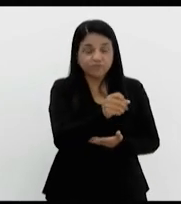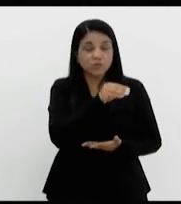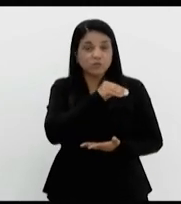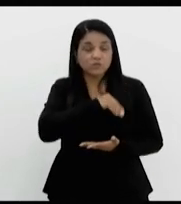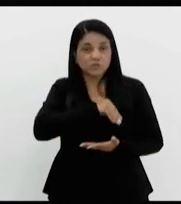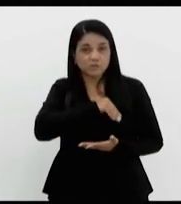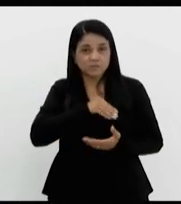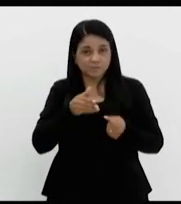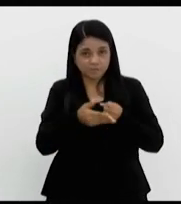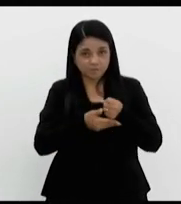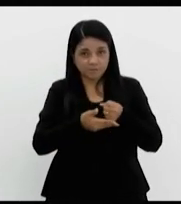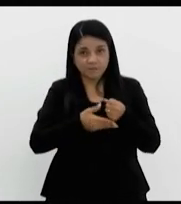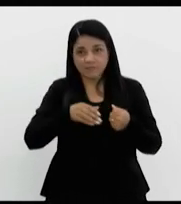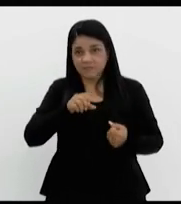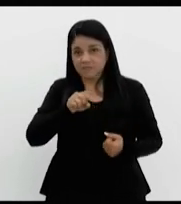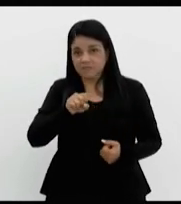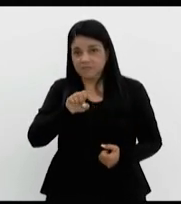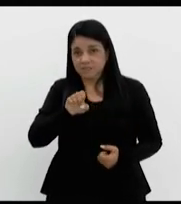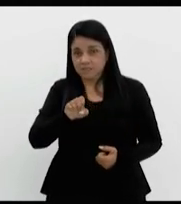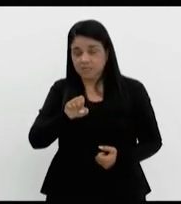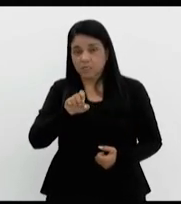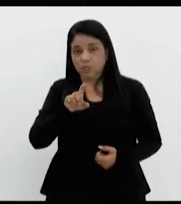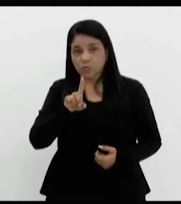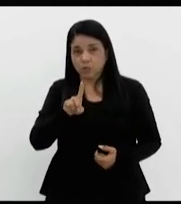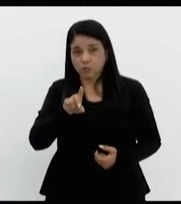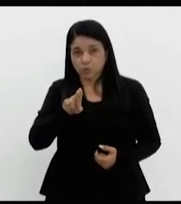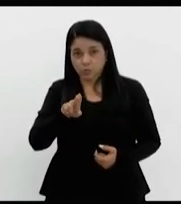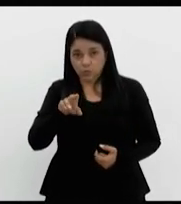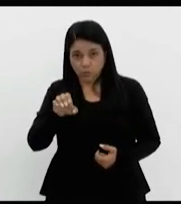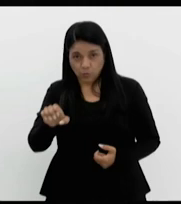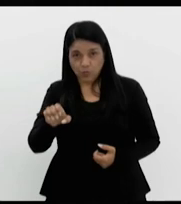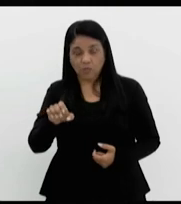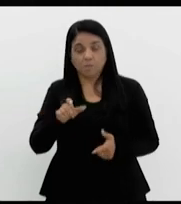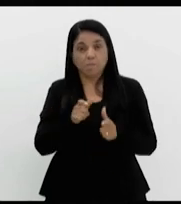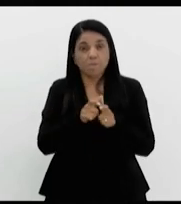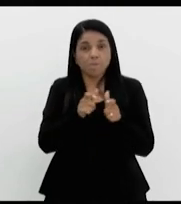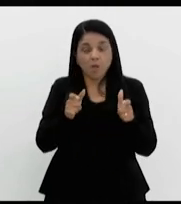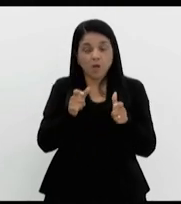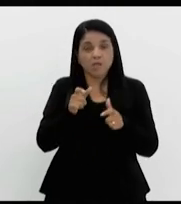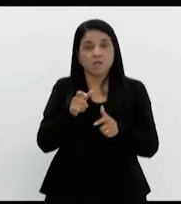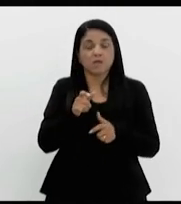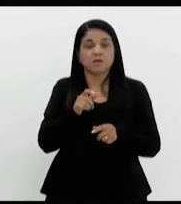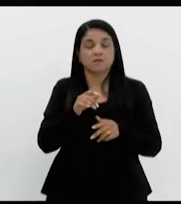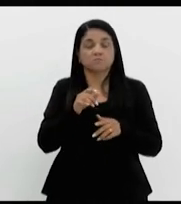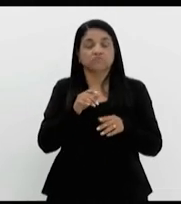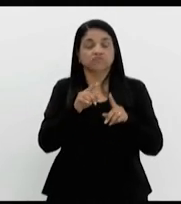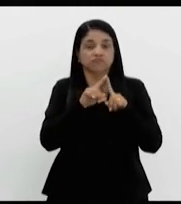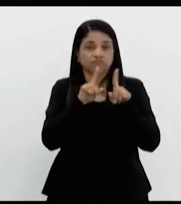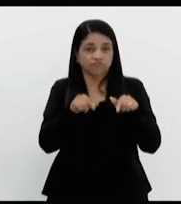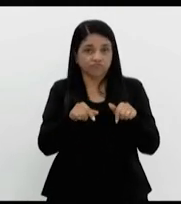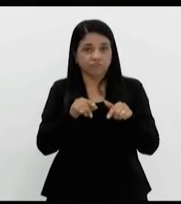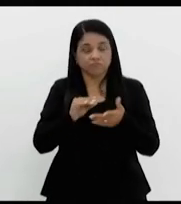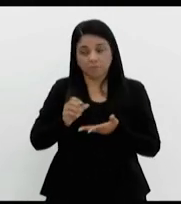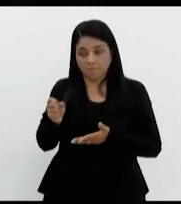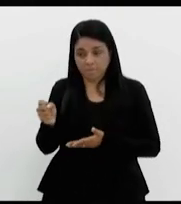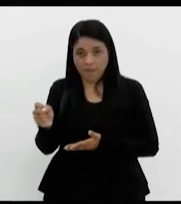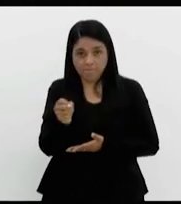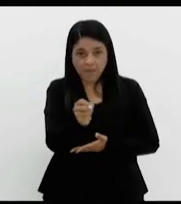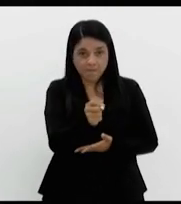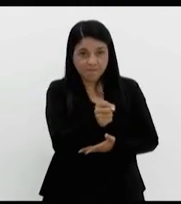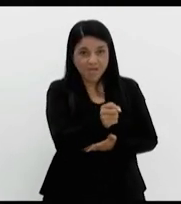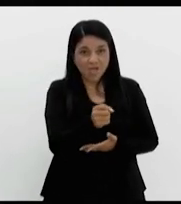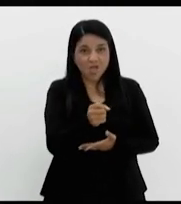SEDUC, para onde a maioria desses servidores e dessas servidoras foi designado, é cerca de 4 vezes